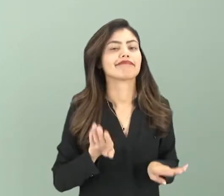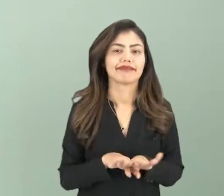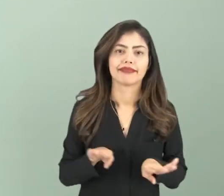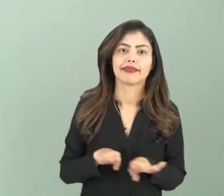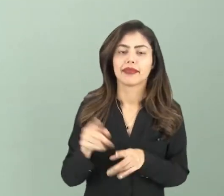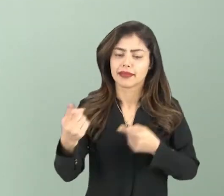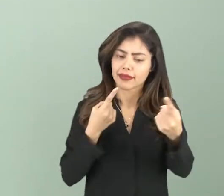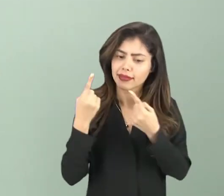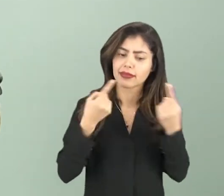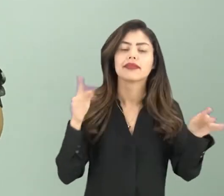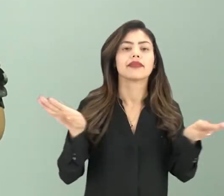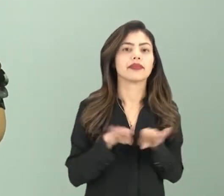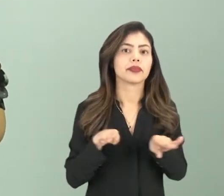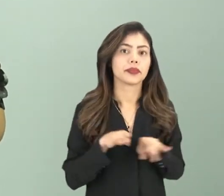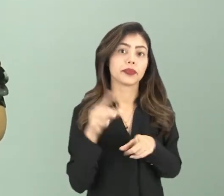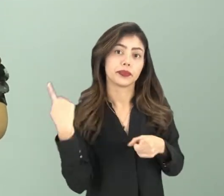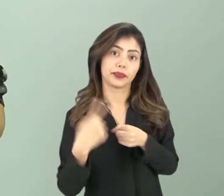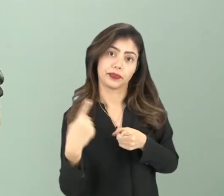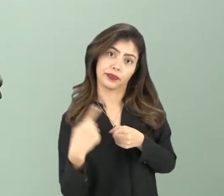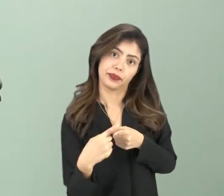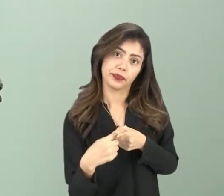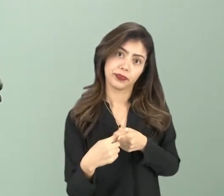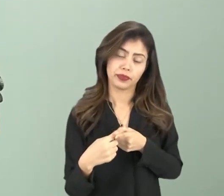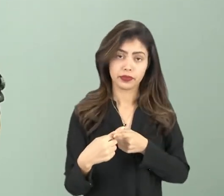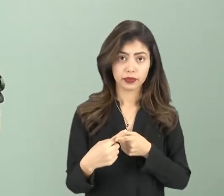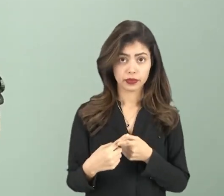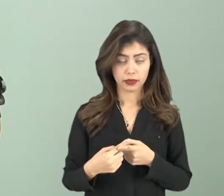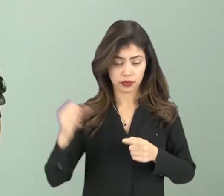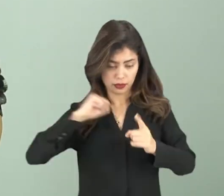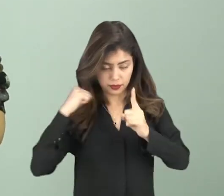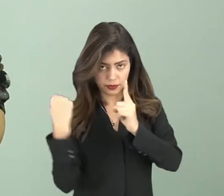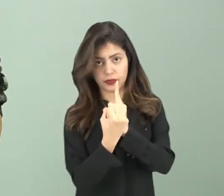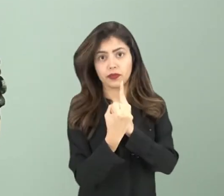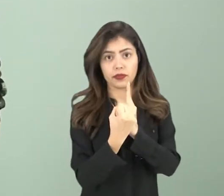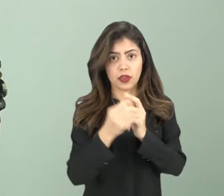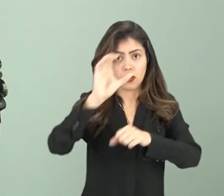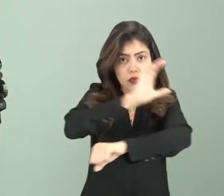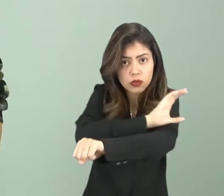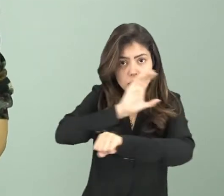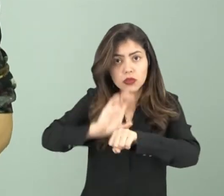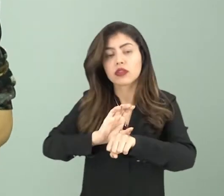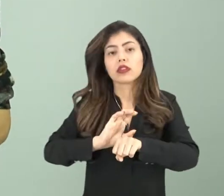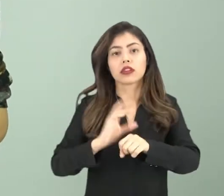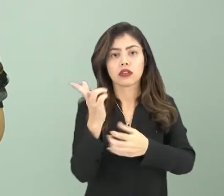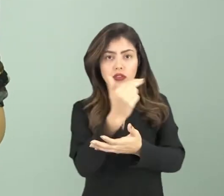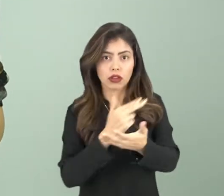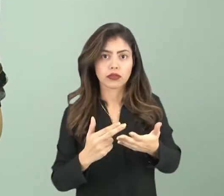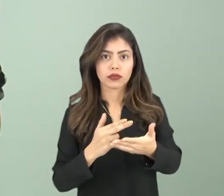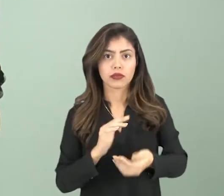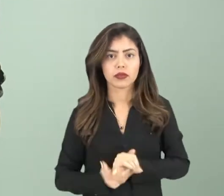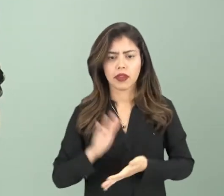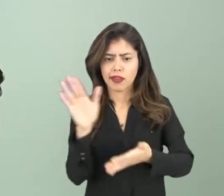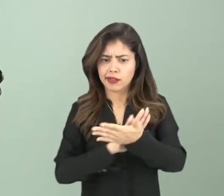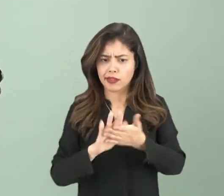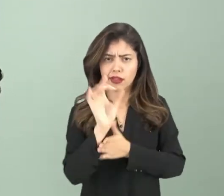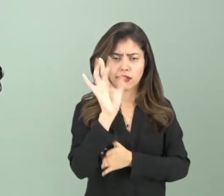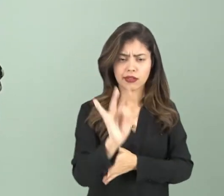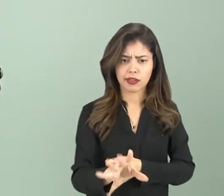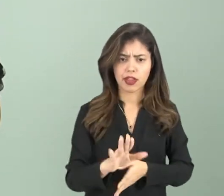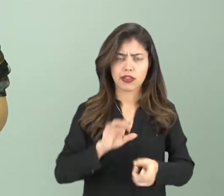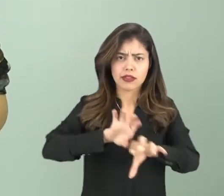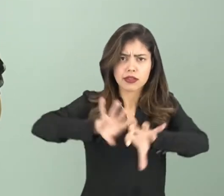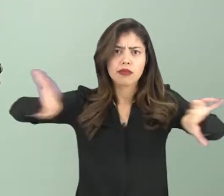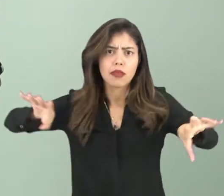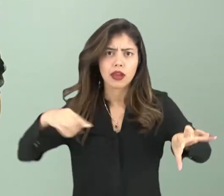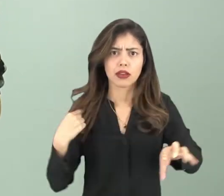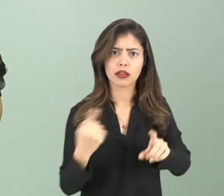sobre isso, porque nós estamos falando de sociedade, de cultura, de arte. E nada disso se separa no mundo.